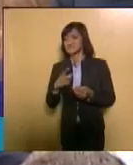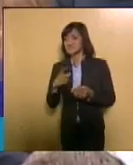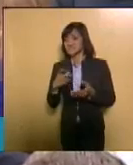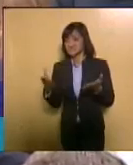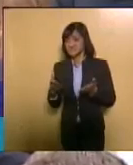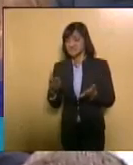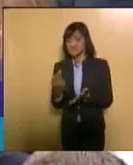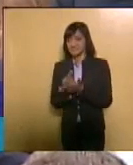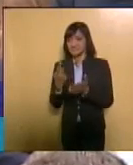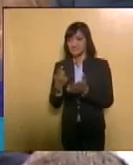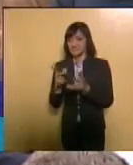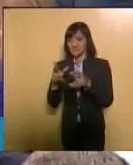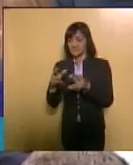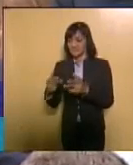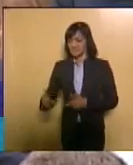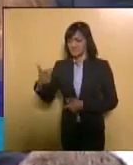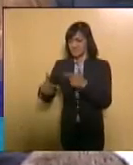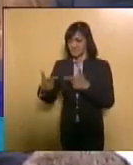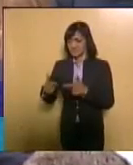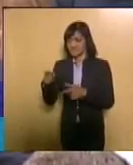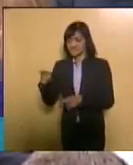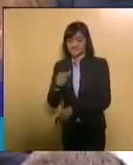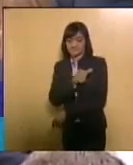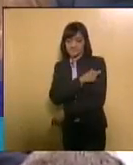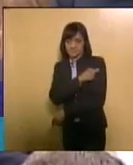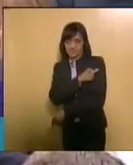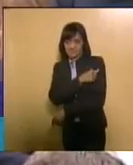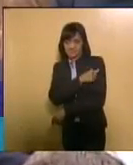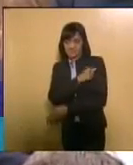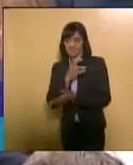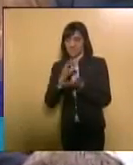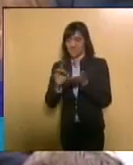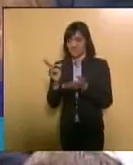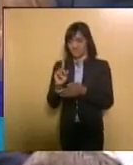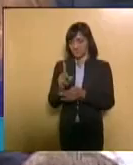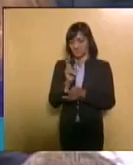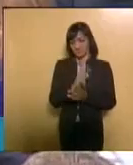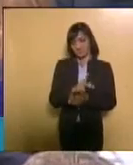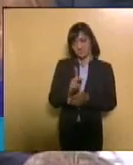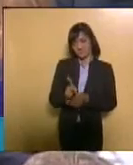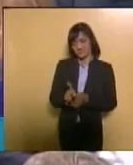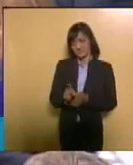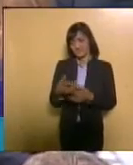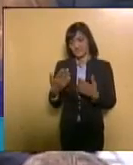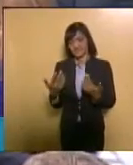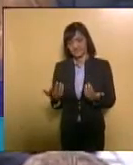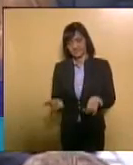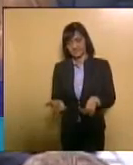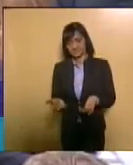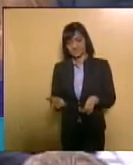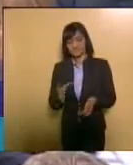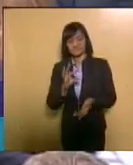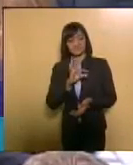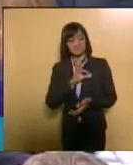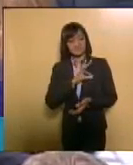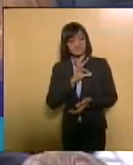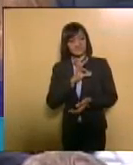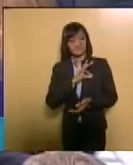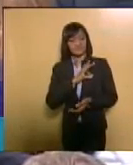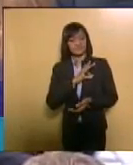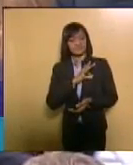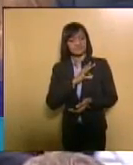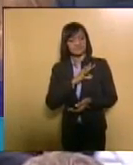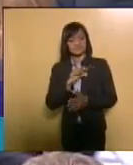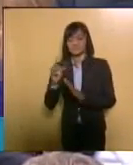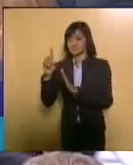estado de guerra né estudante que é inimigo do professor eh e aí a polícia que é inimiga dos